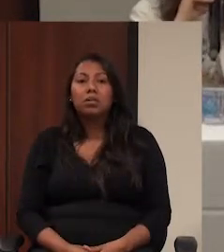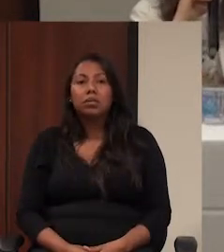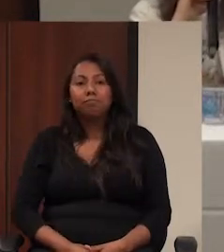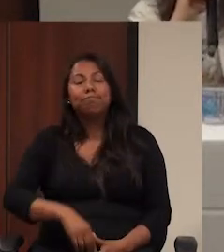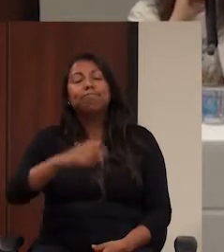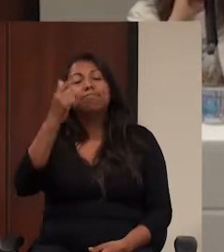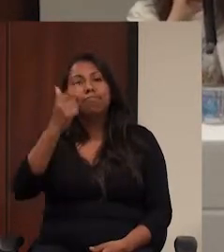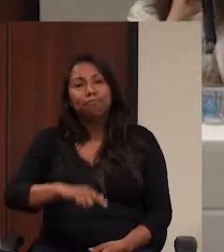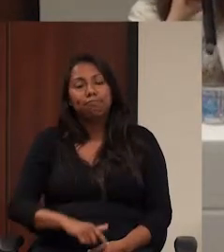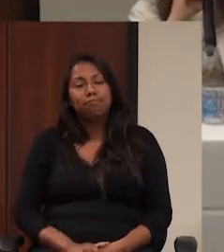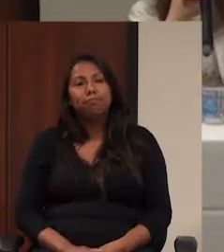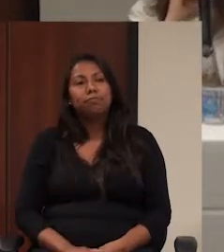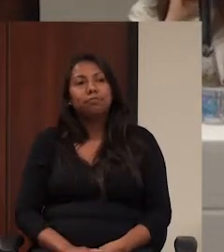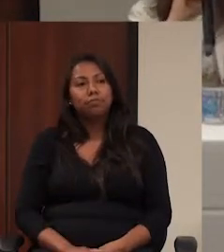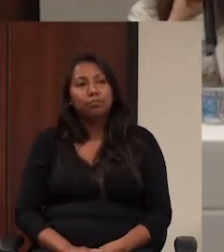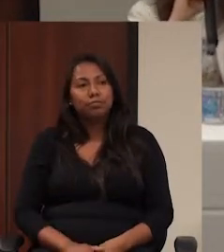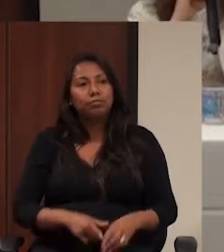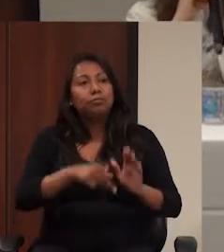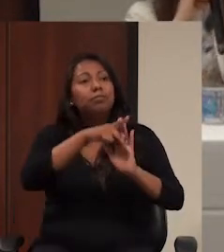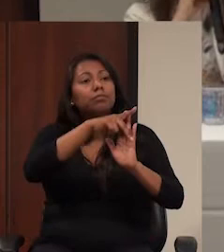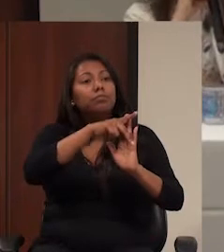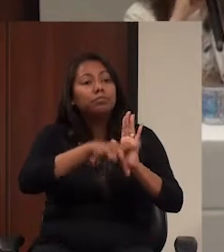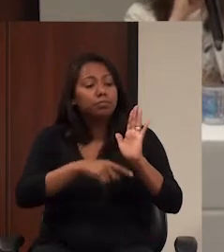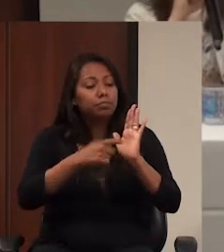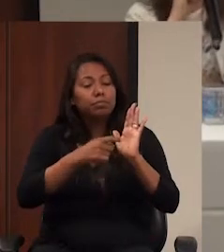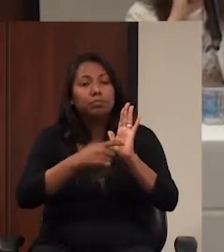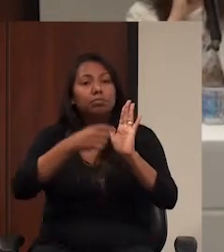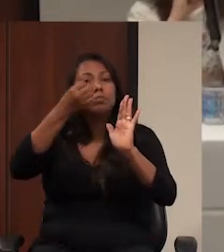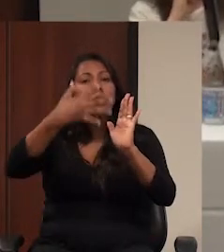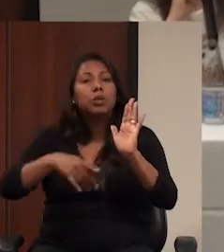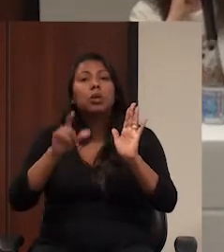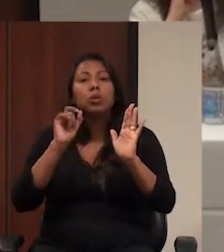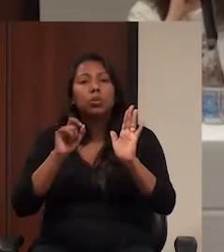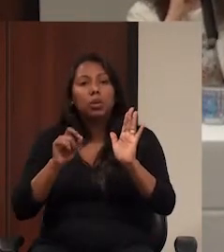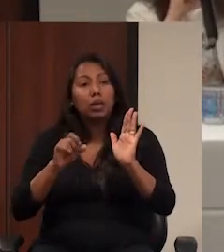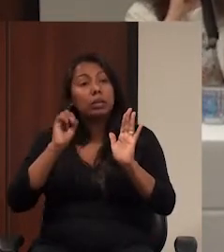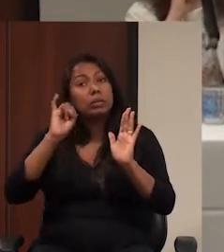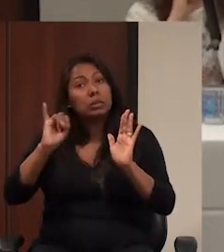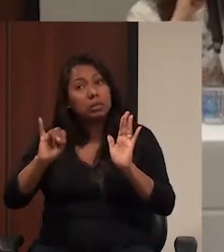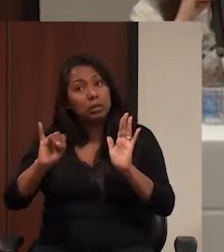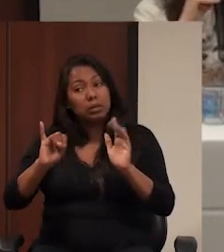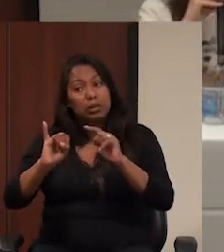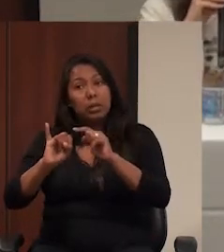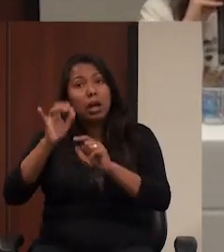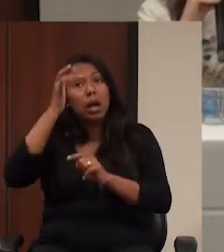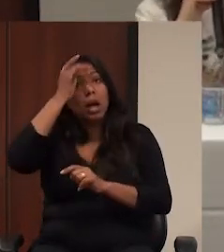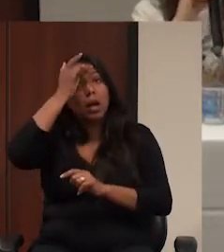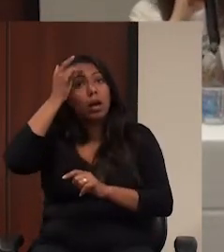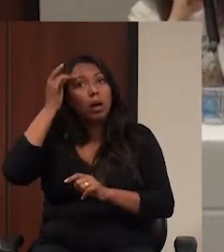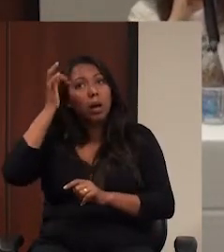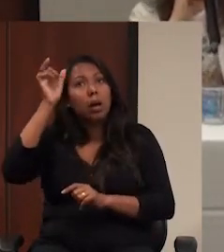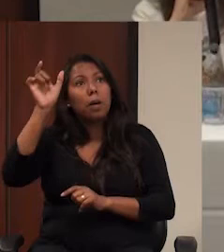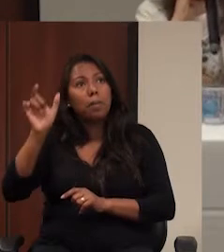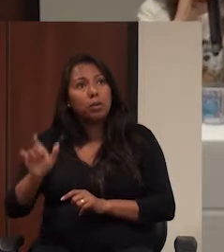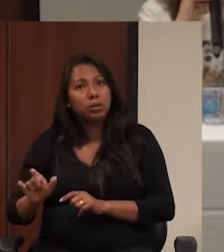de novo, o que esses projetos pilotos estão contando para a gente? Se a pessoa tiver o apoio, a